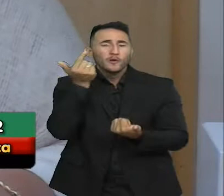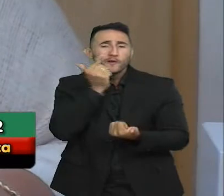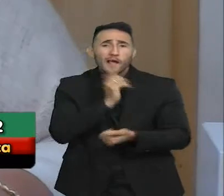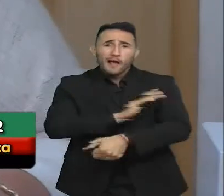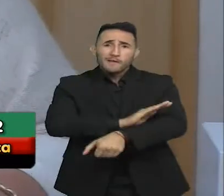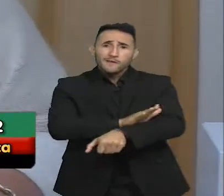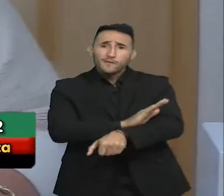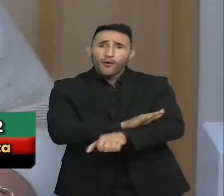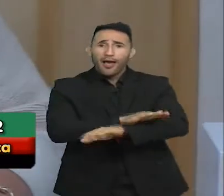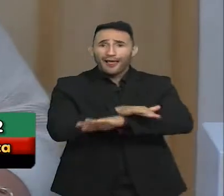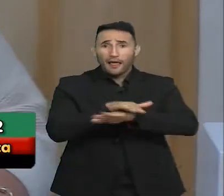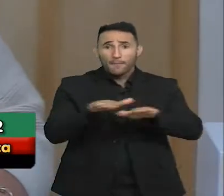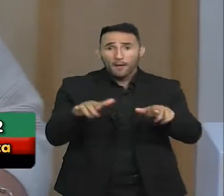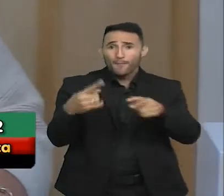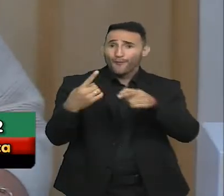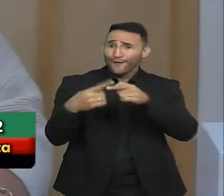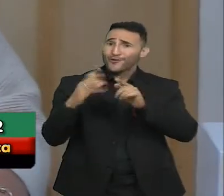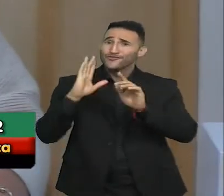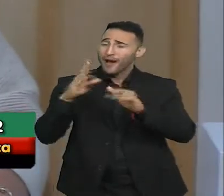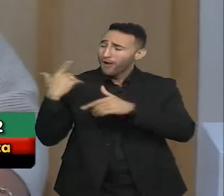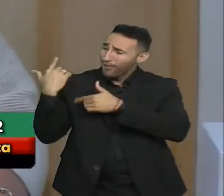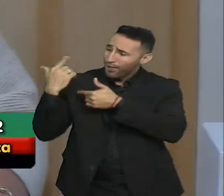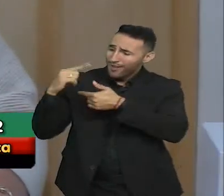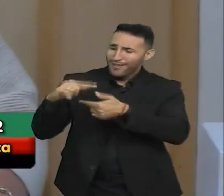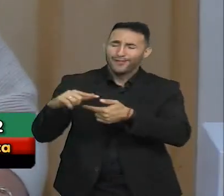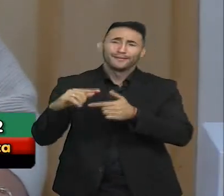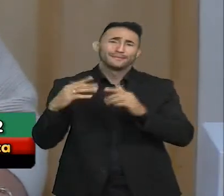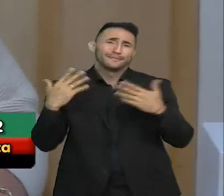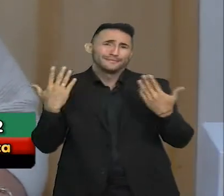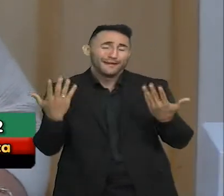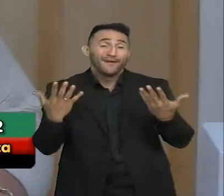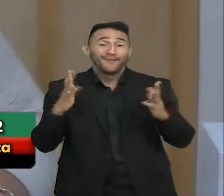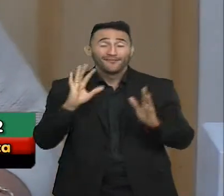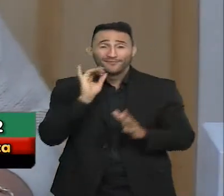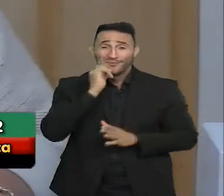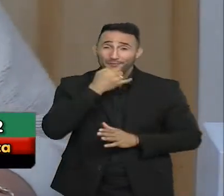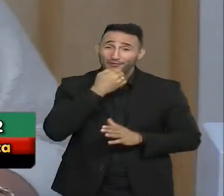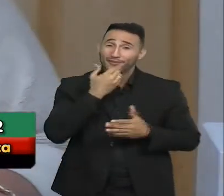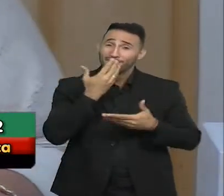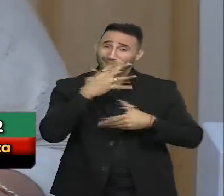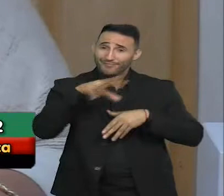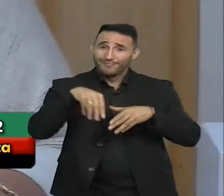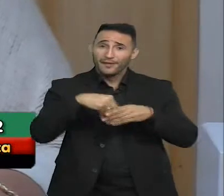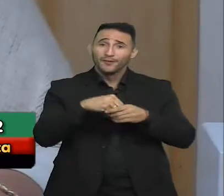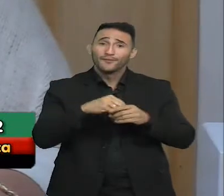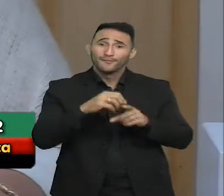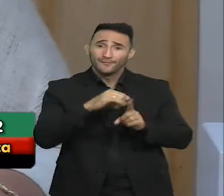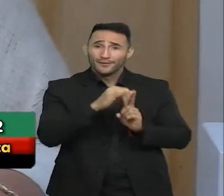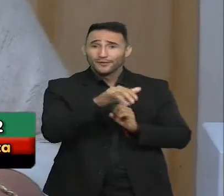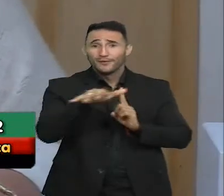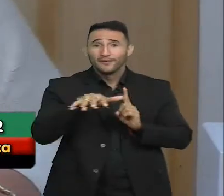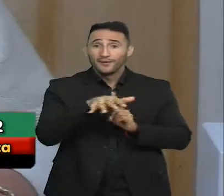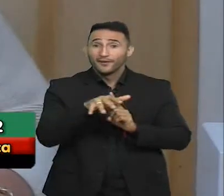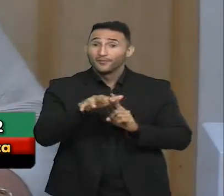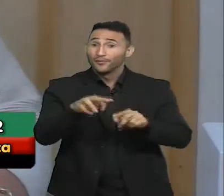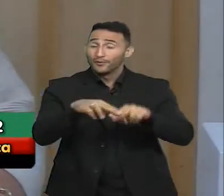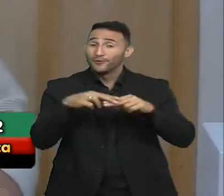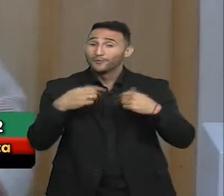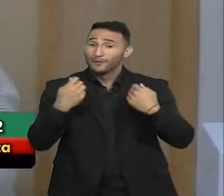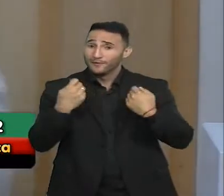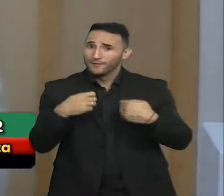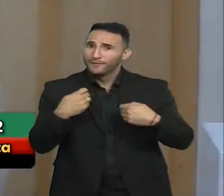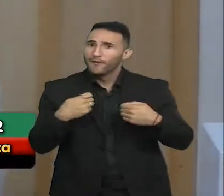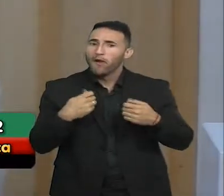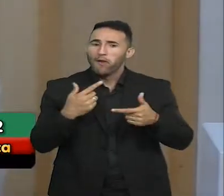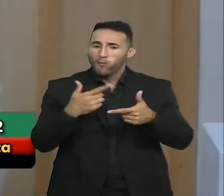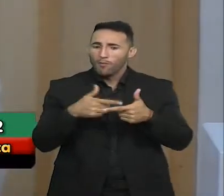racismo, que é estrutural e, lamentavelmente, muitas vezes institucional, e a gente precisa colocar o dedo na ferida. Isso não